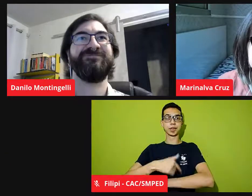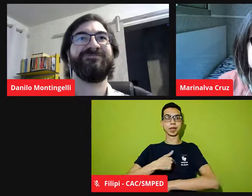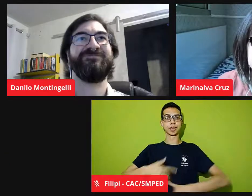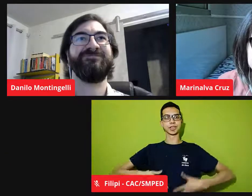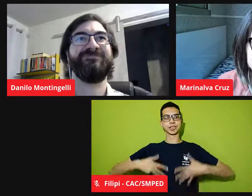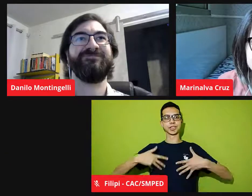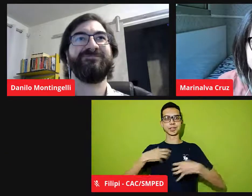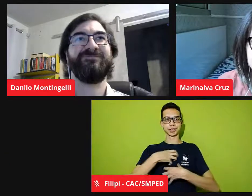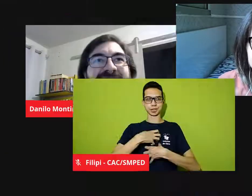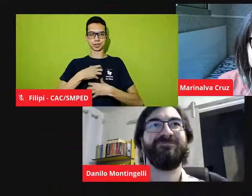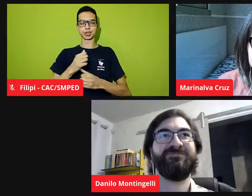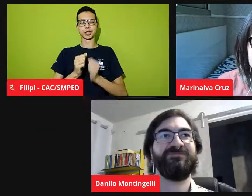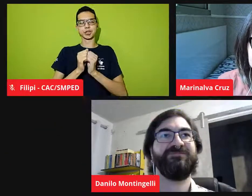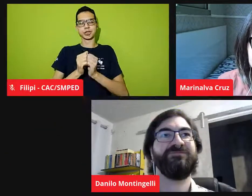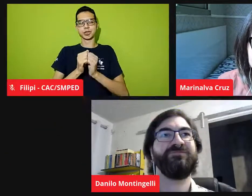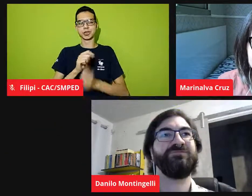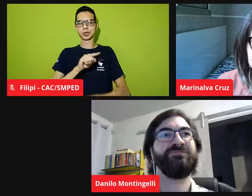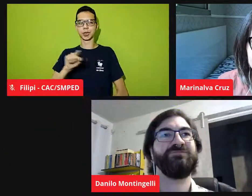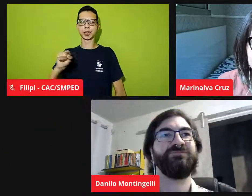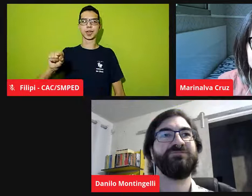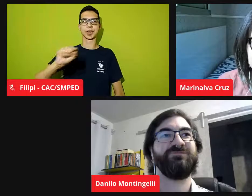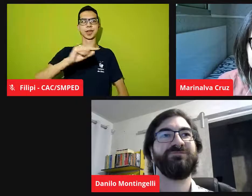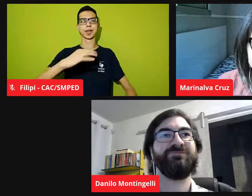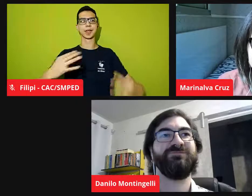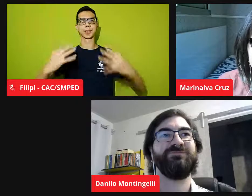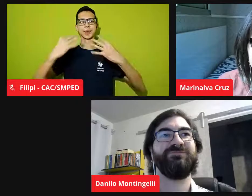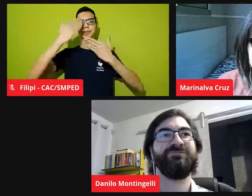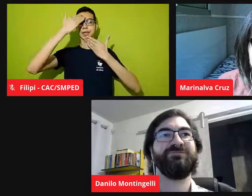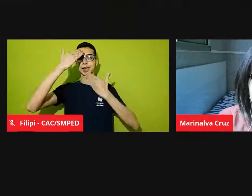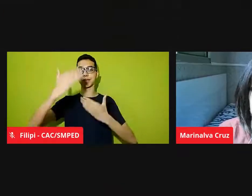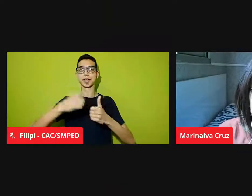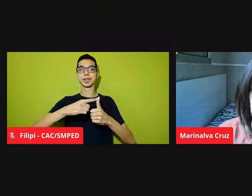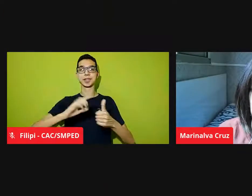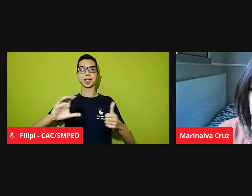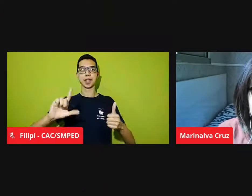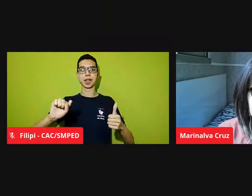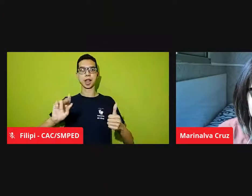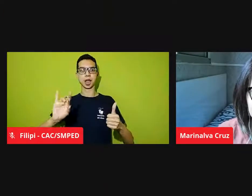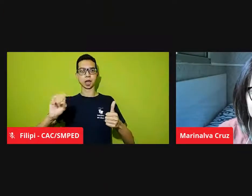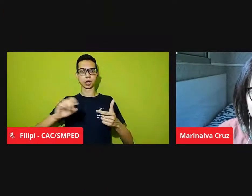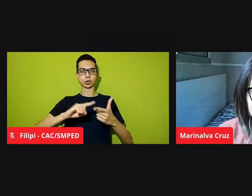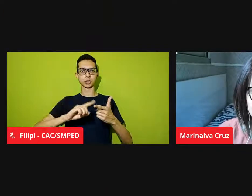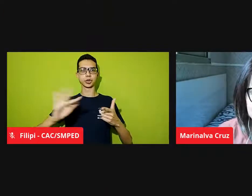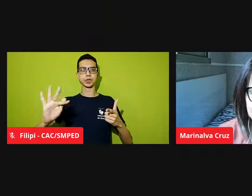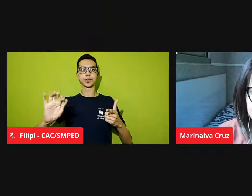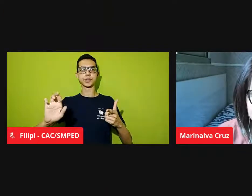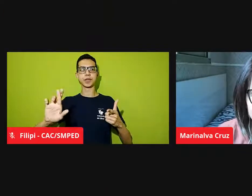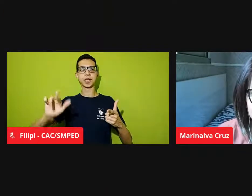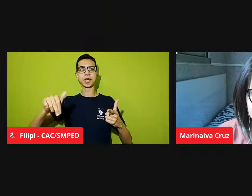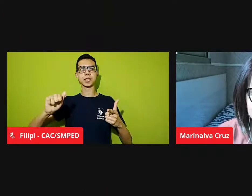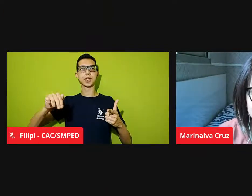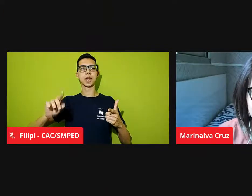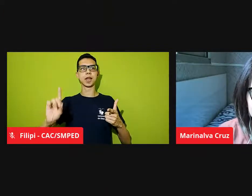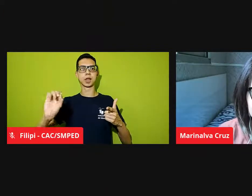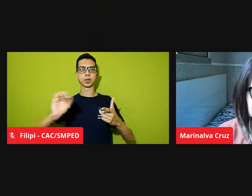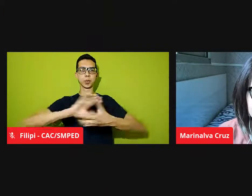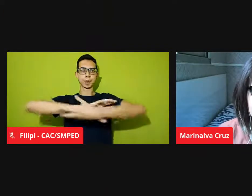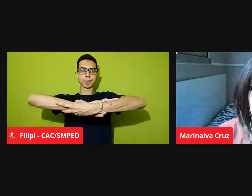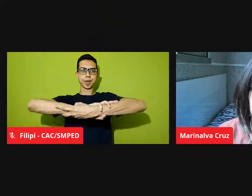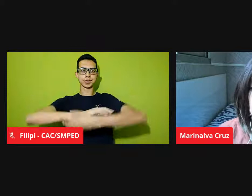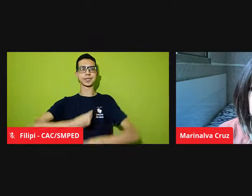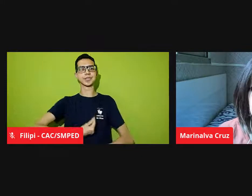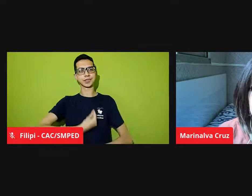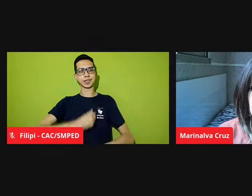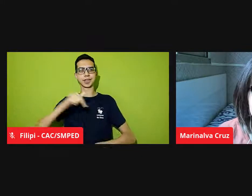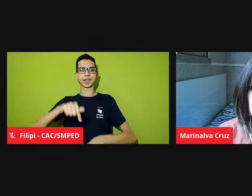aqui com vocês. Agradeço aí o Cláudio, o Fernando, pela parceria, né, por estar aqui conosco